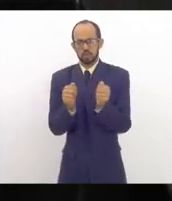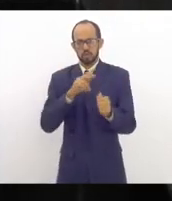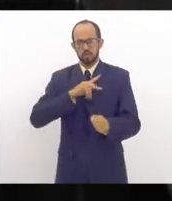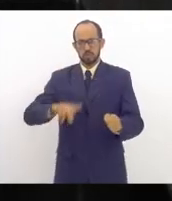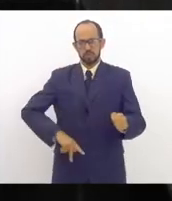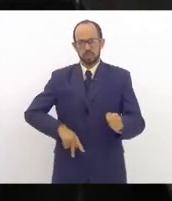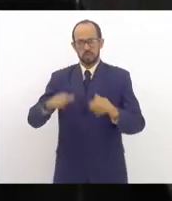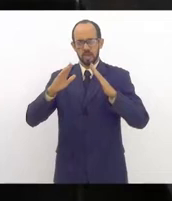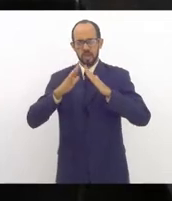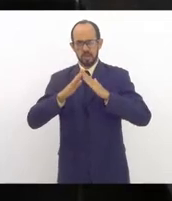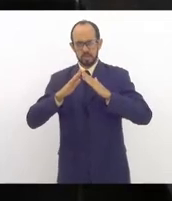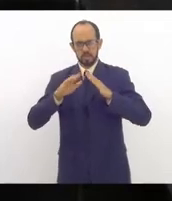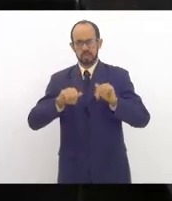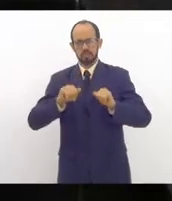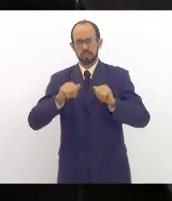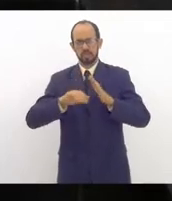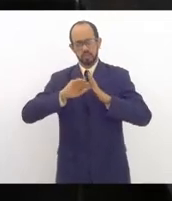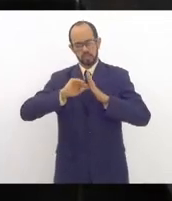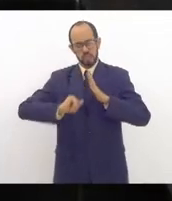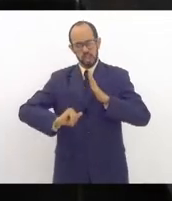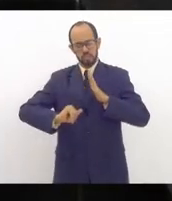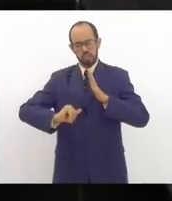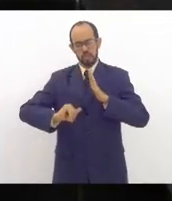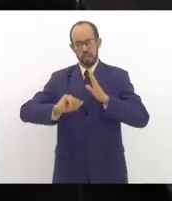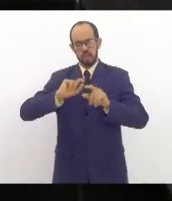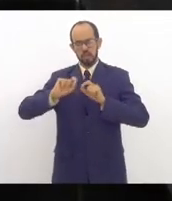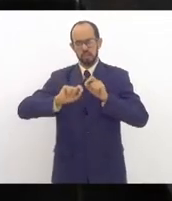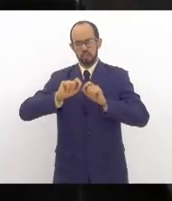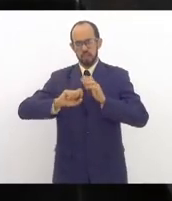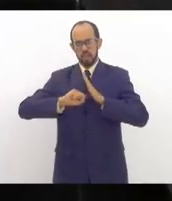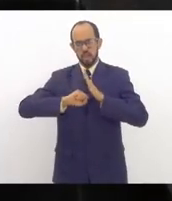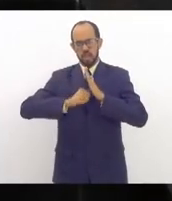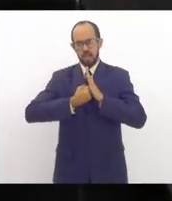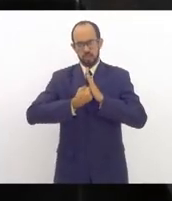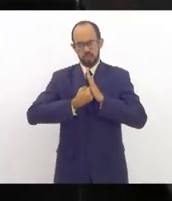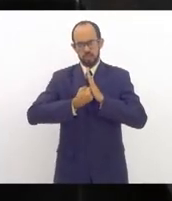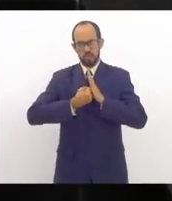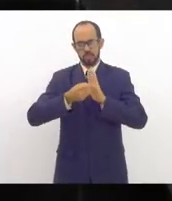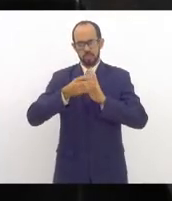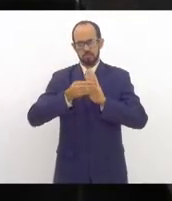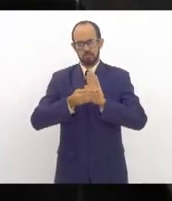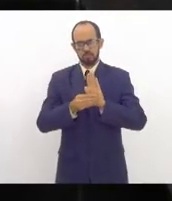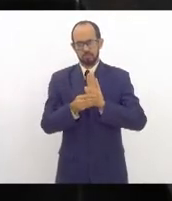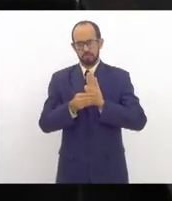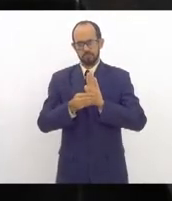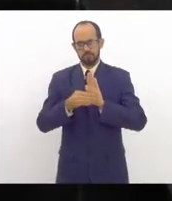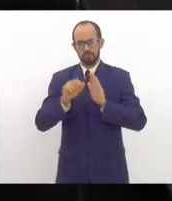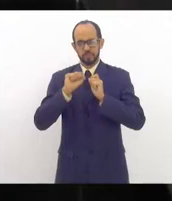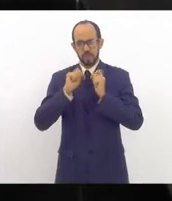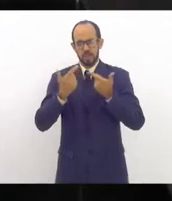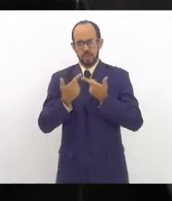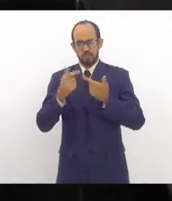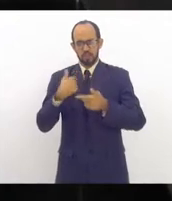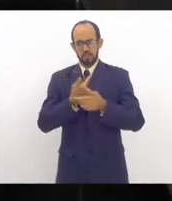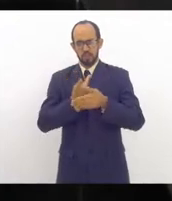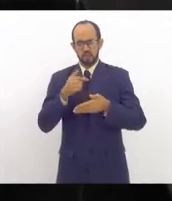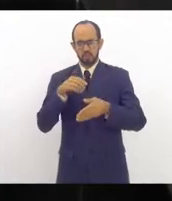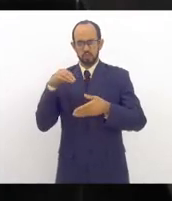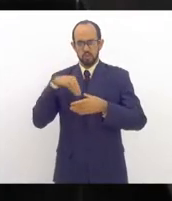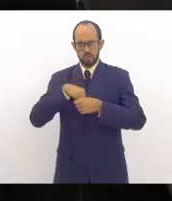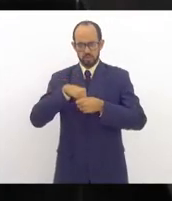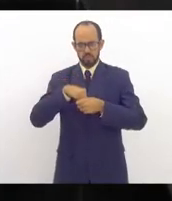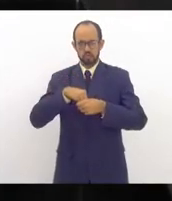de maneira que a gente retira a obstrução da pauta da alérgica que nós havíamos ingressado com compromisso